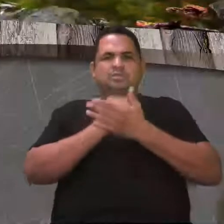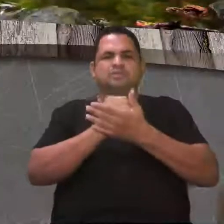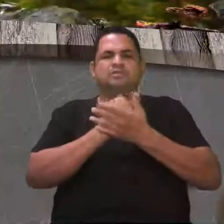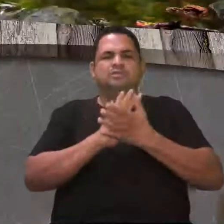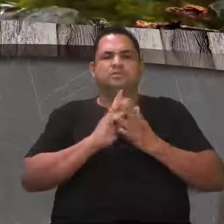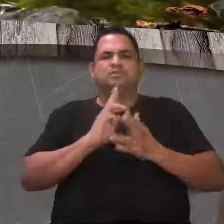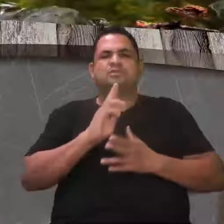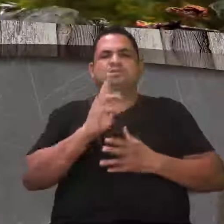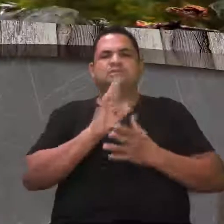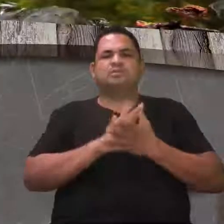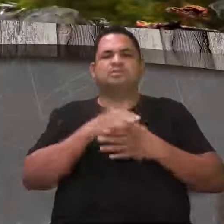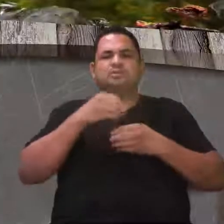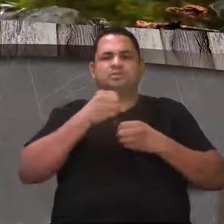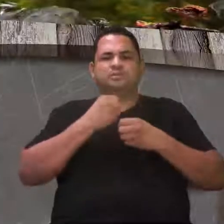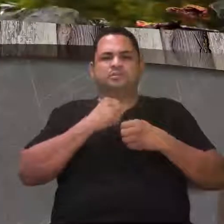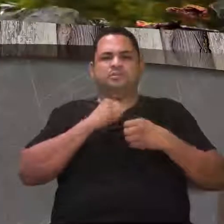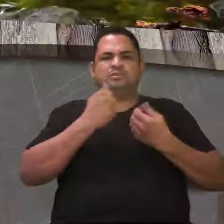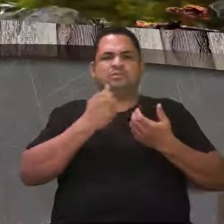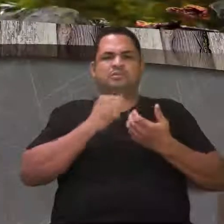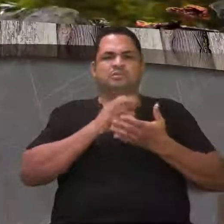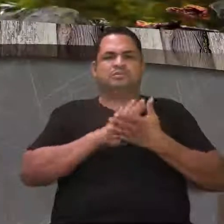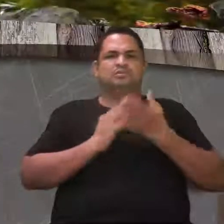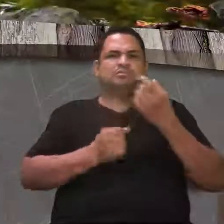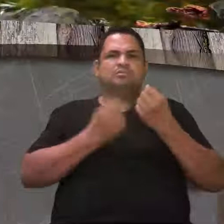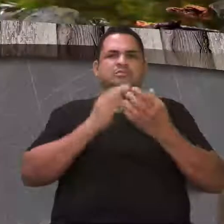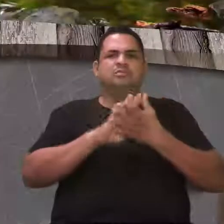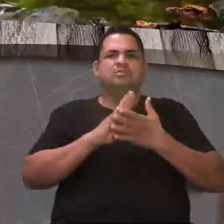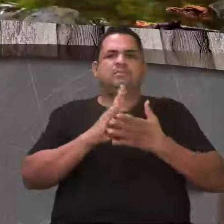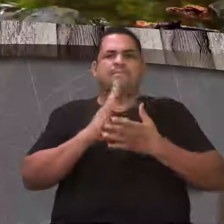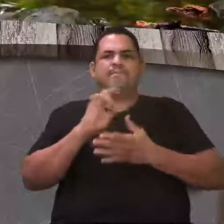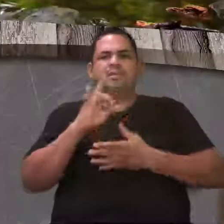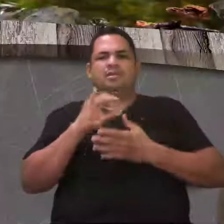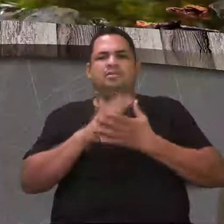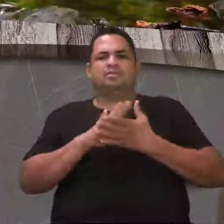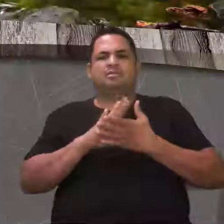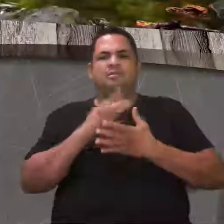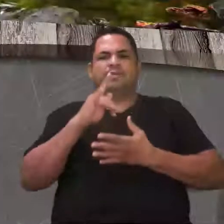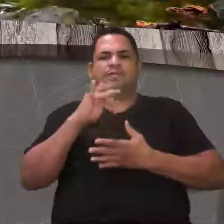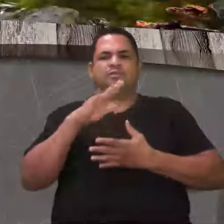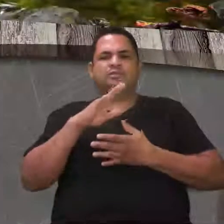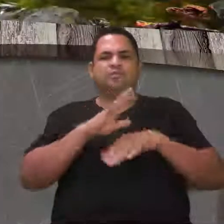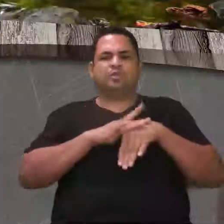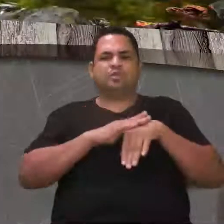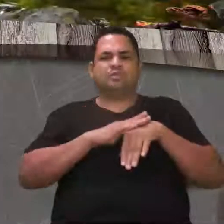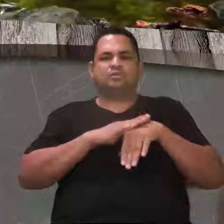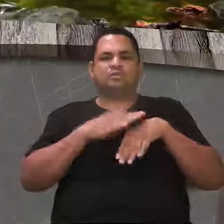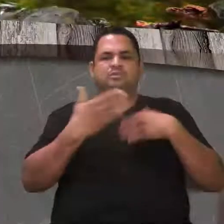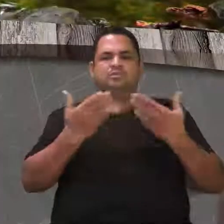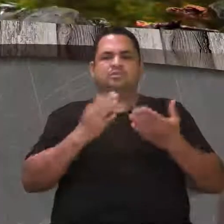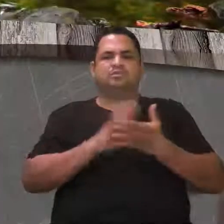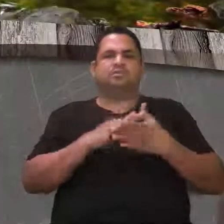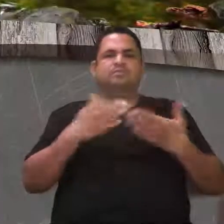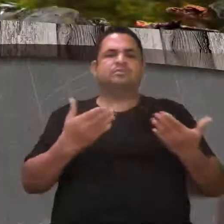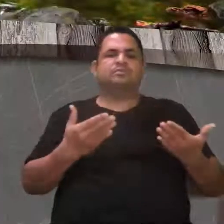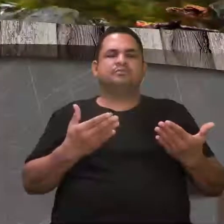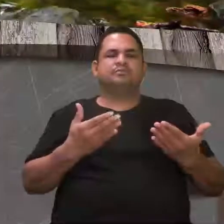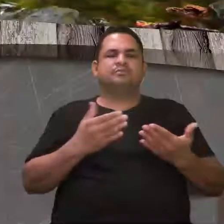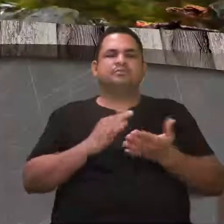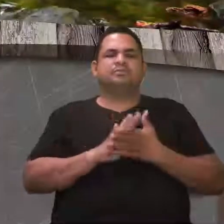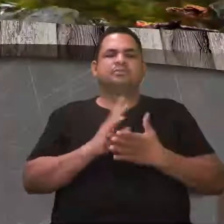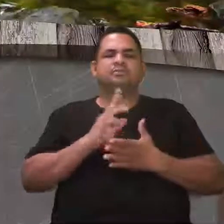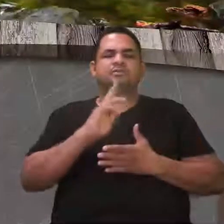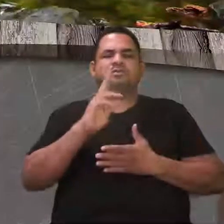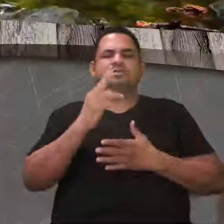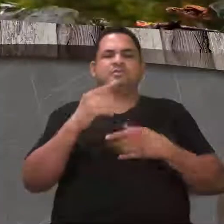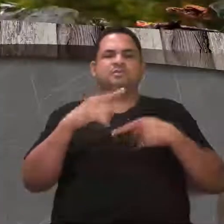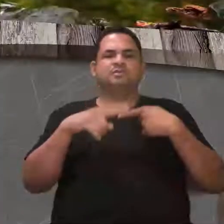de eliminação de algumas bactérias patogênicas, tá bom? Mas isso aí são processos que a gente vai